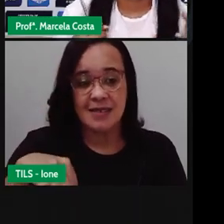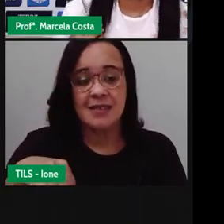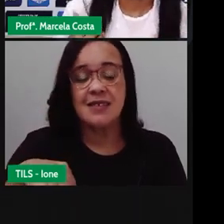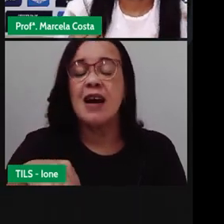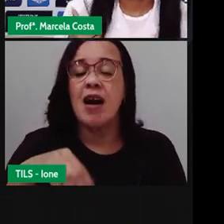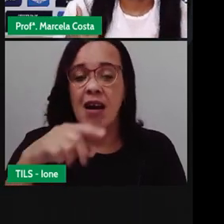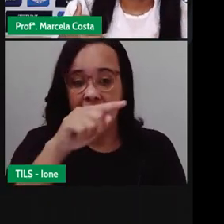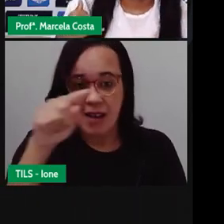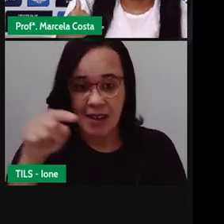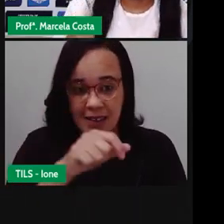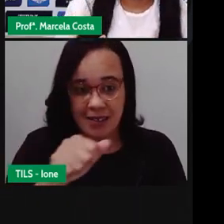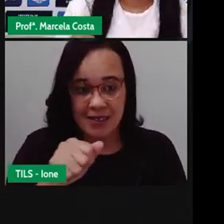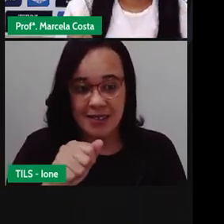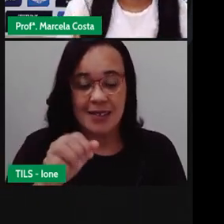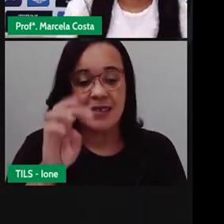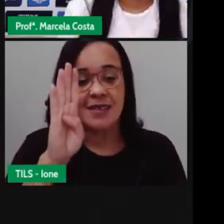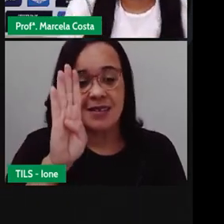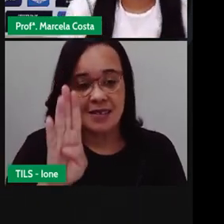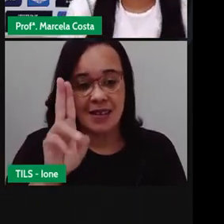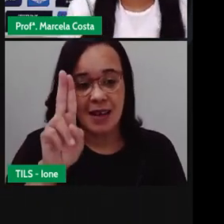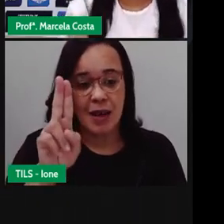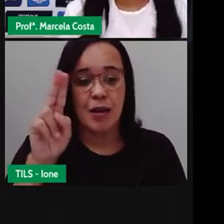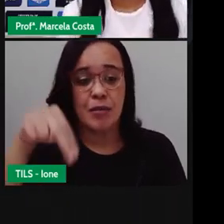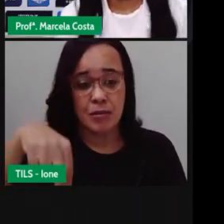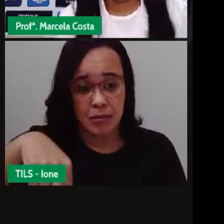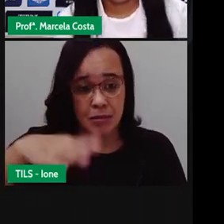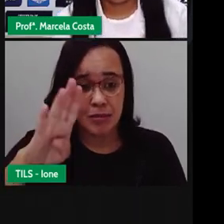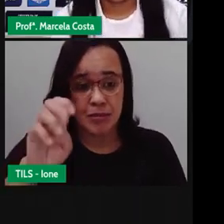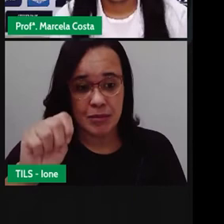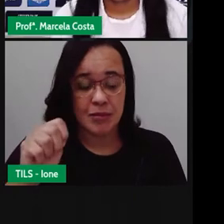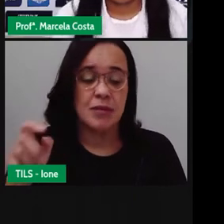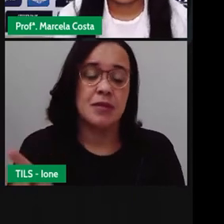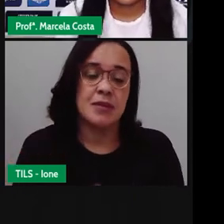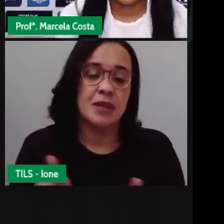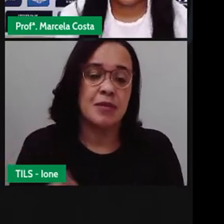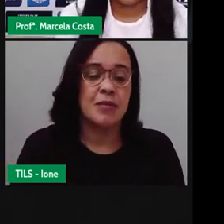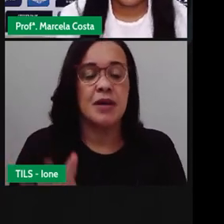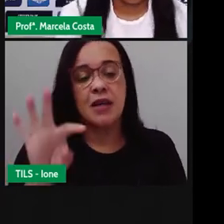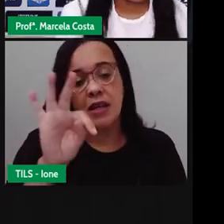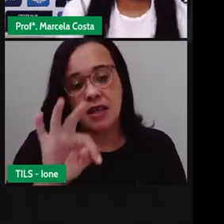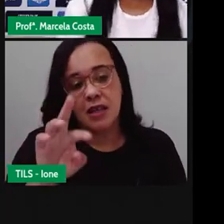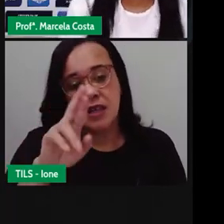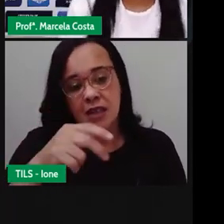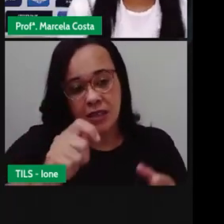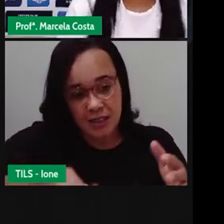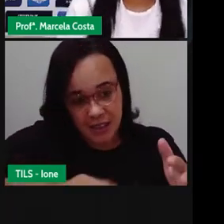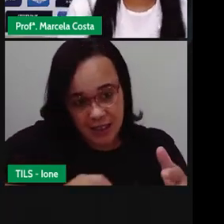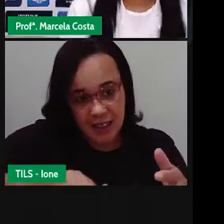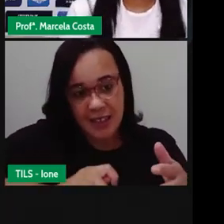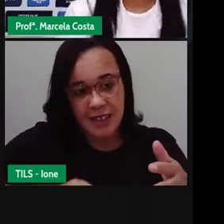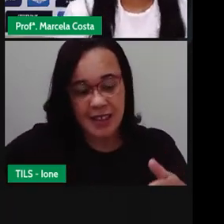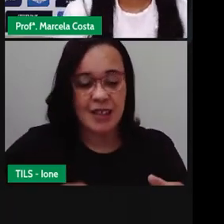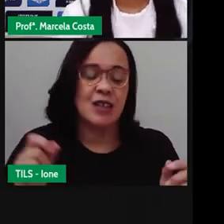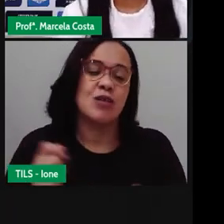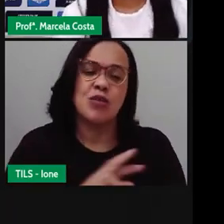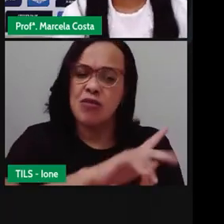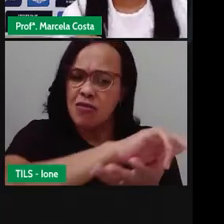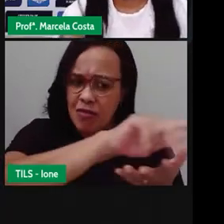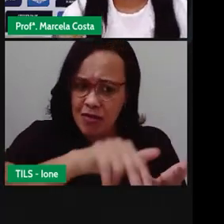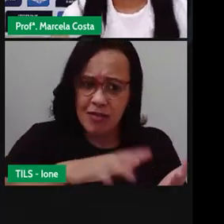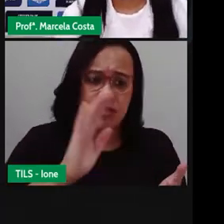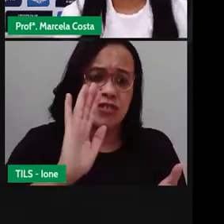principalmente do ritmo chachado, forró, baião. Mas a gente também vai ter aí